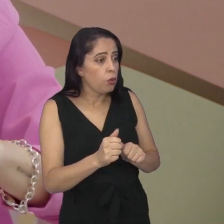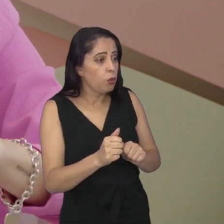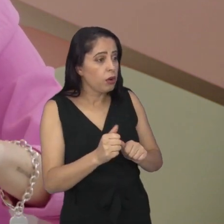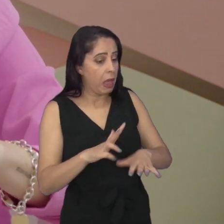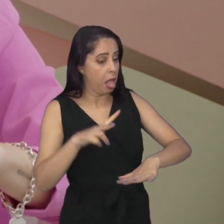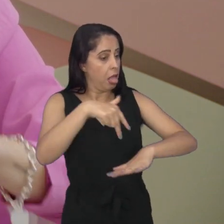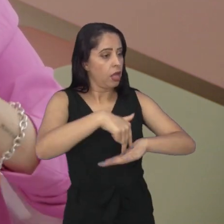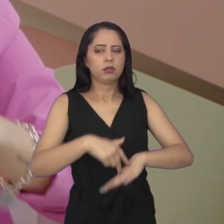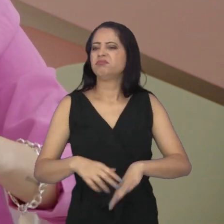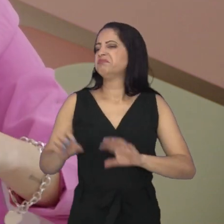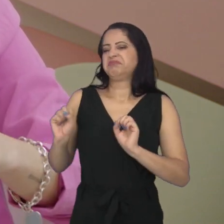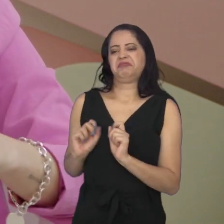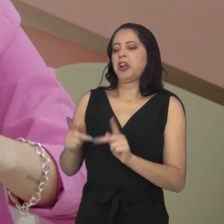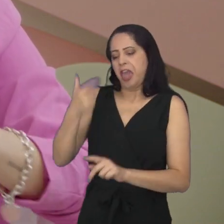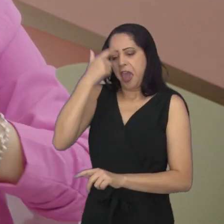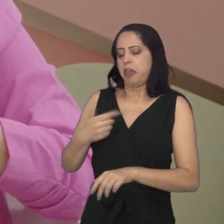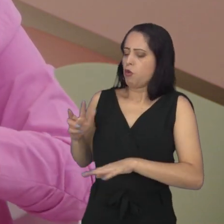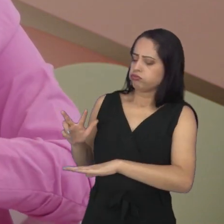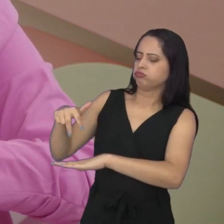Eu faço.